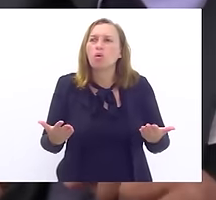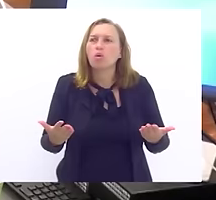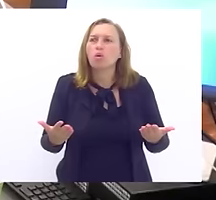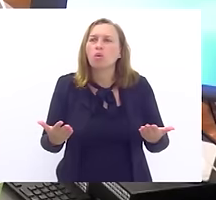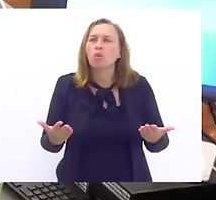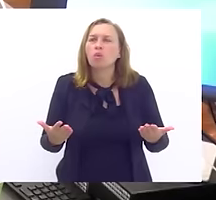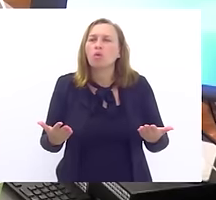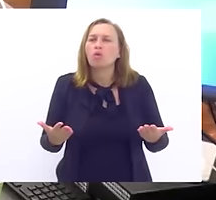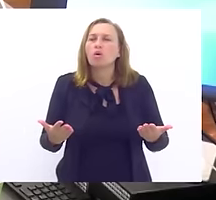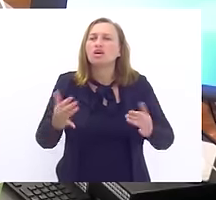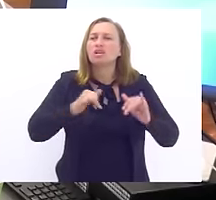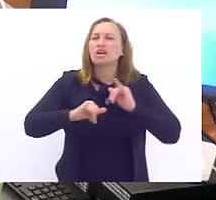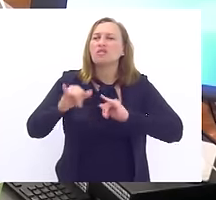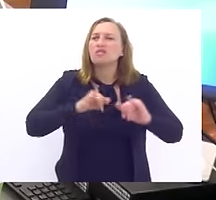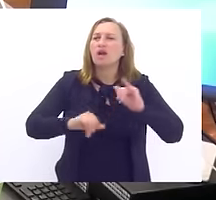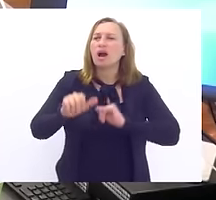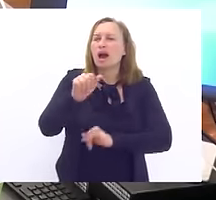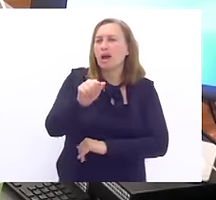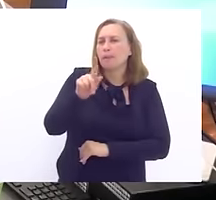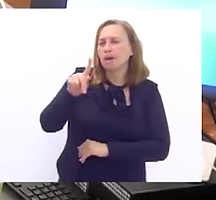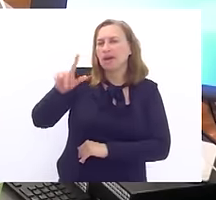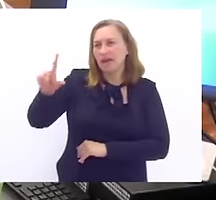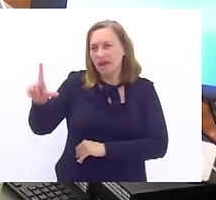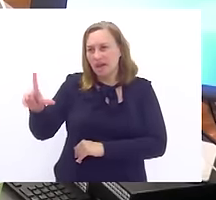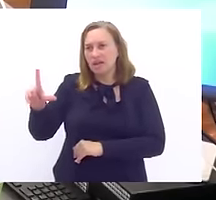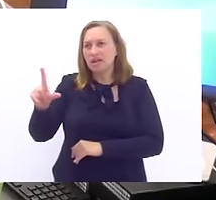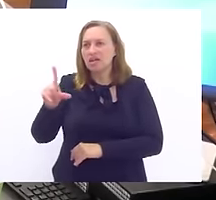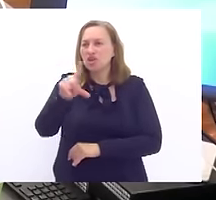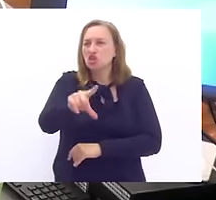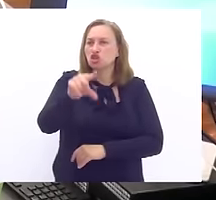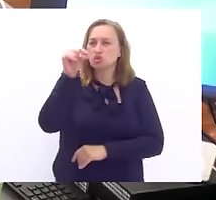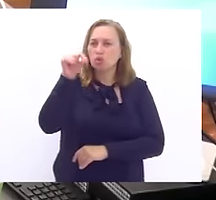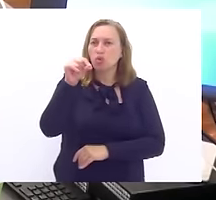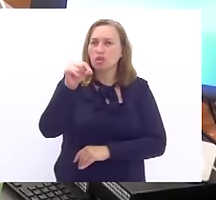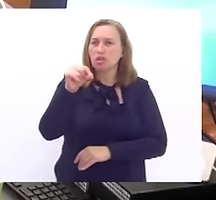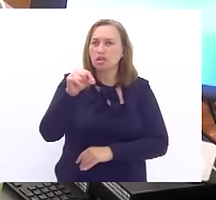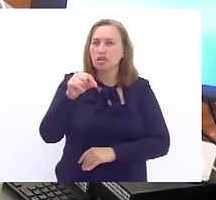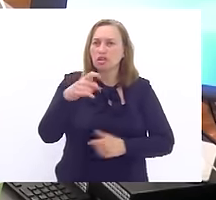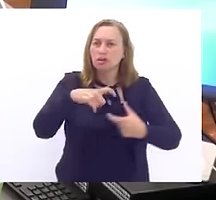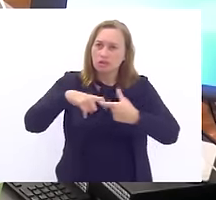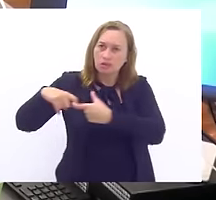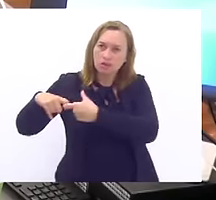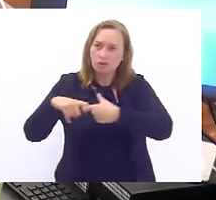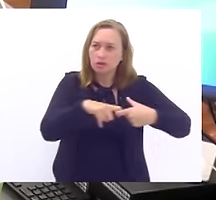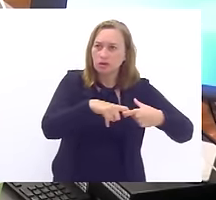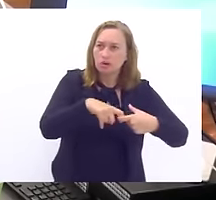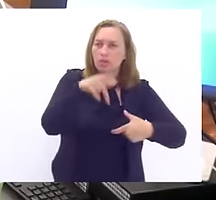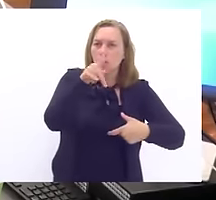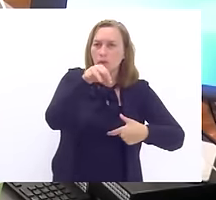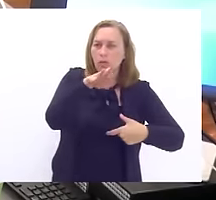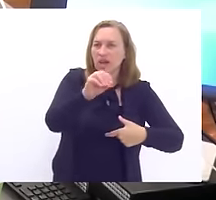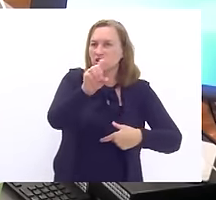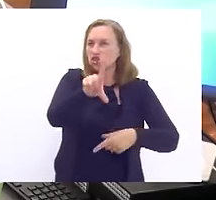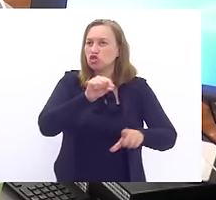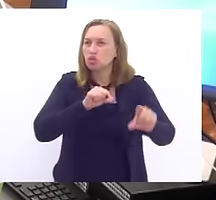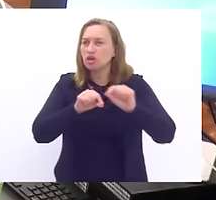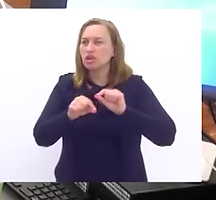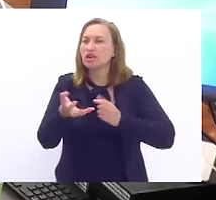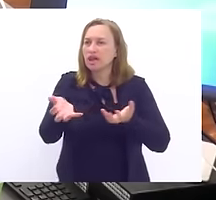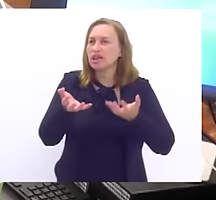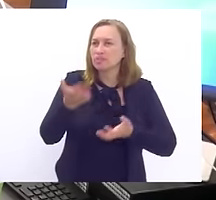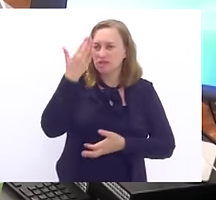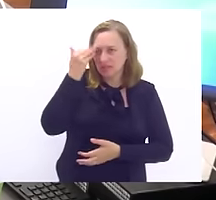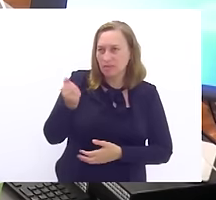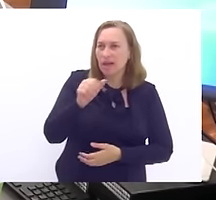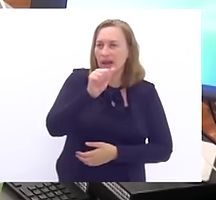está informando que a pele que toma essa decisão de remover o veículo para o pátio que desejar é isso que a gente quer saber